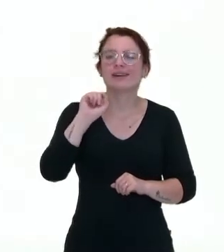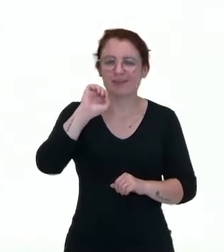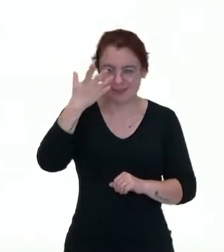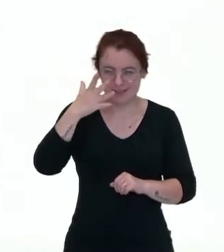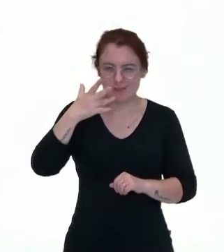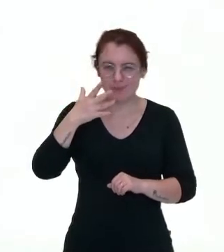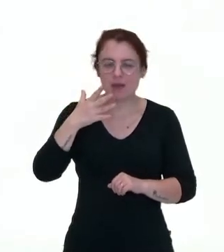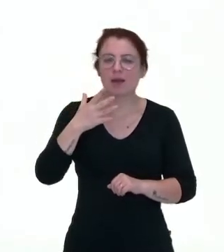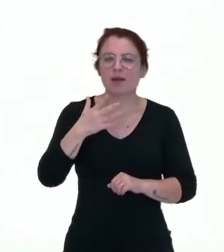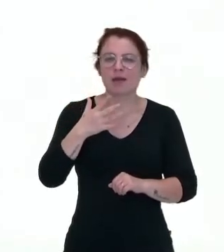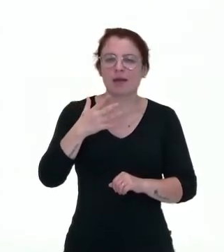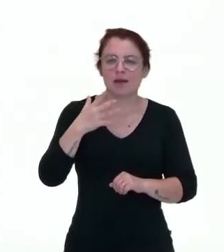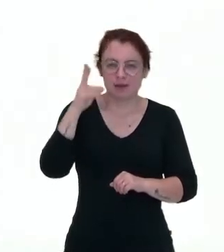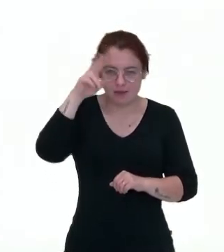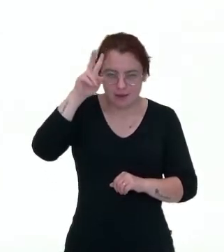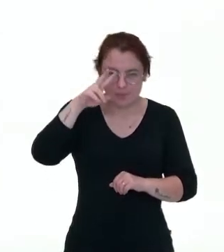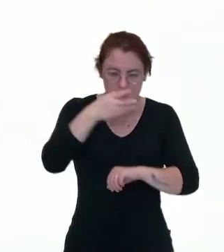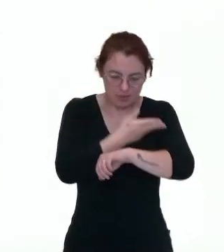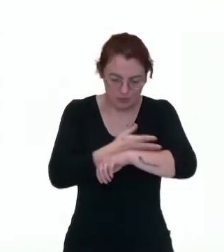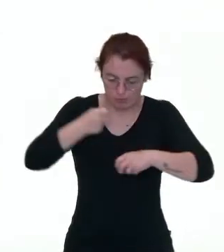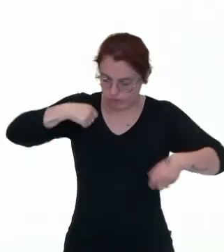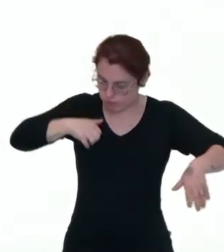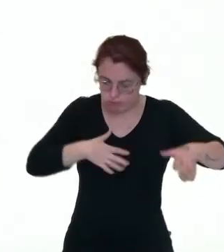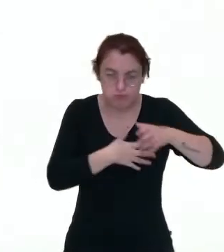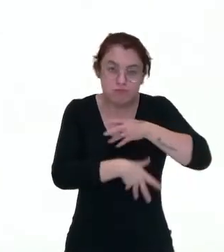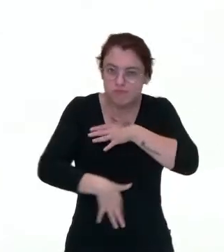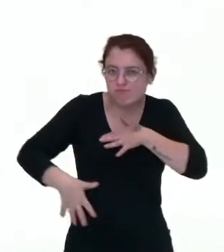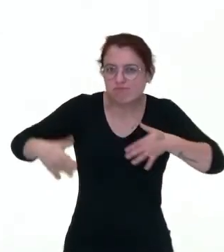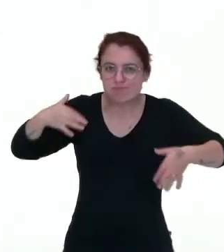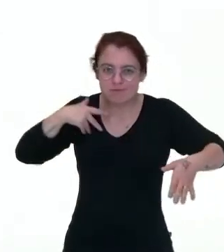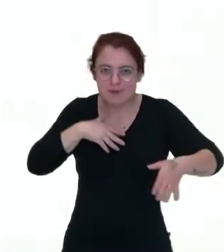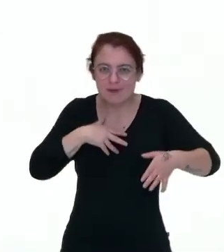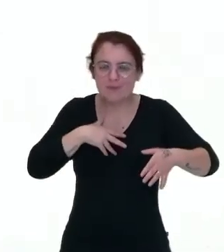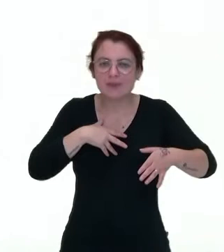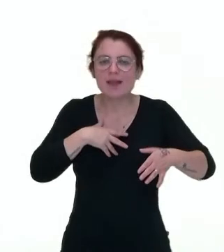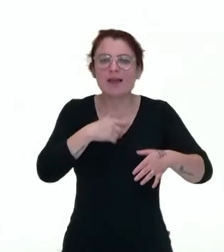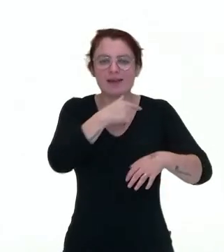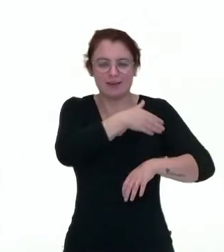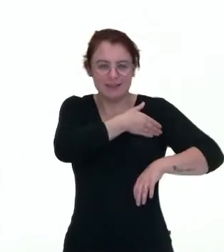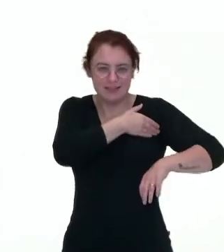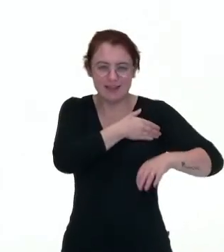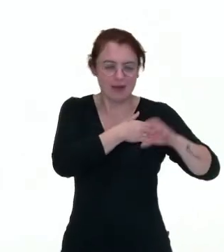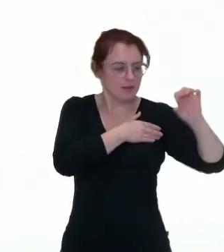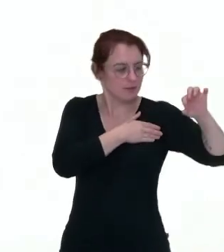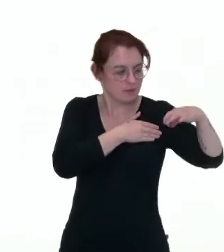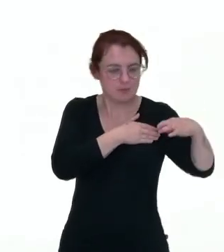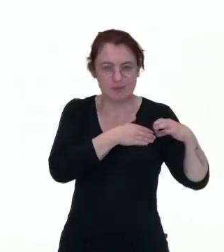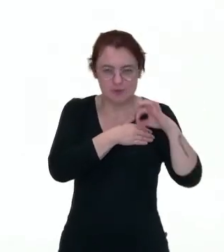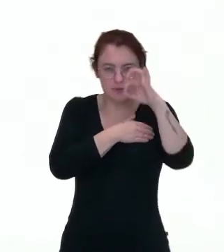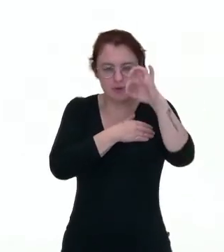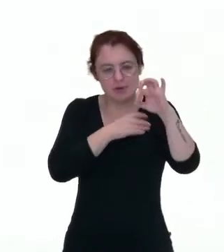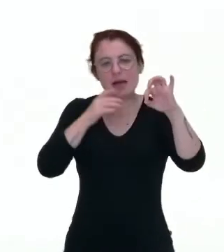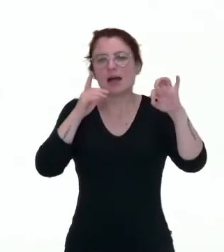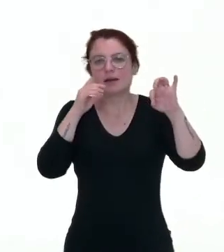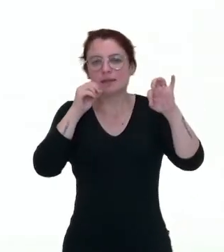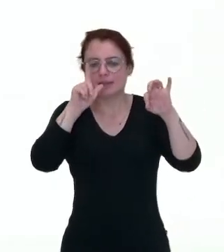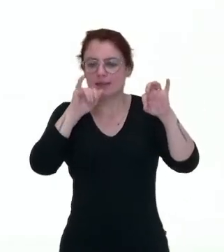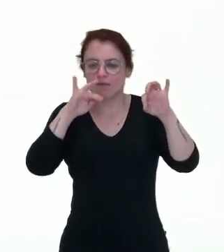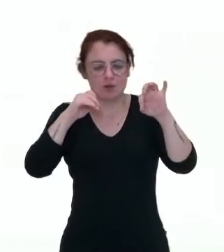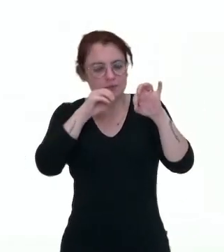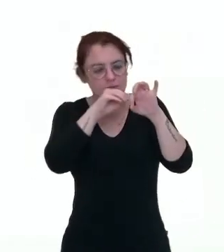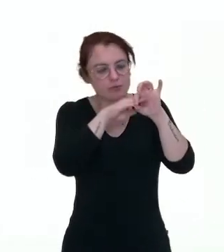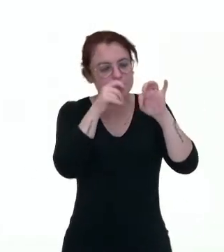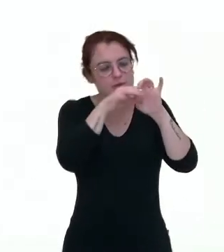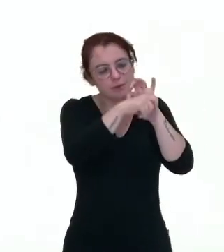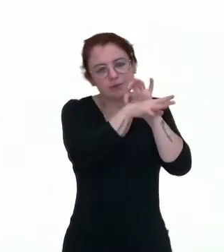linfa e contém os glóbulos brancos que identificam e destroem materiais estranhos ao nosso organismo.